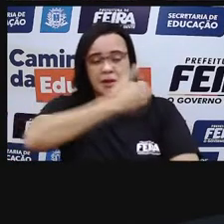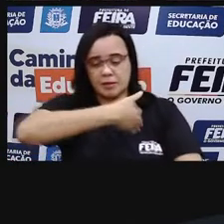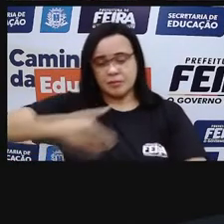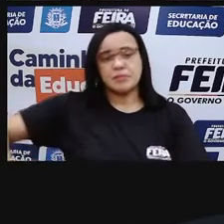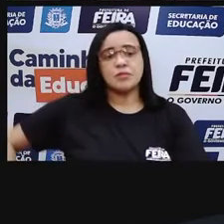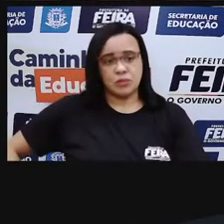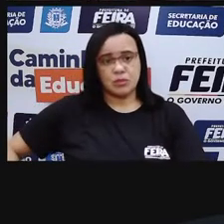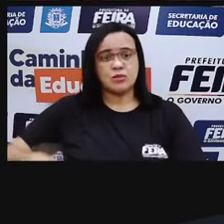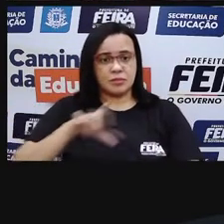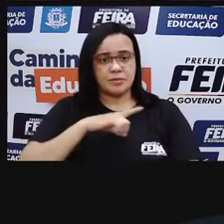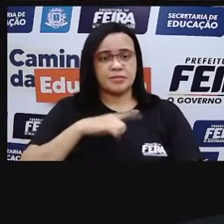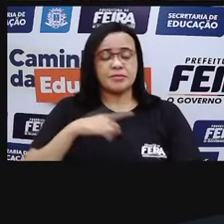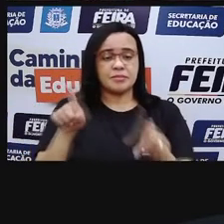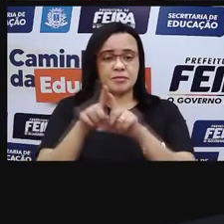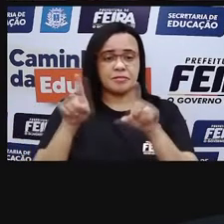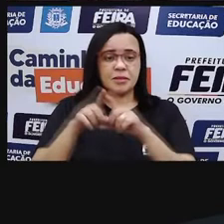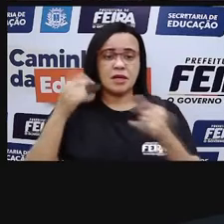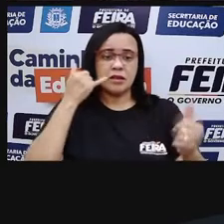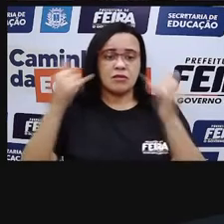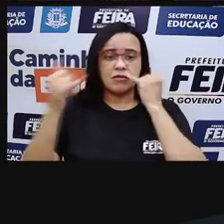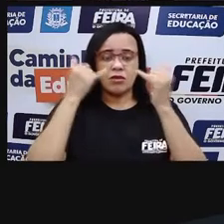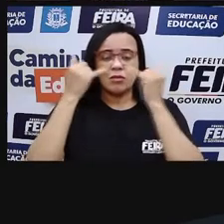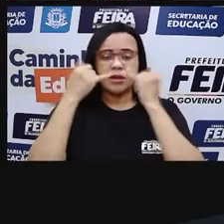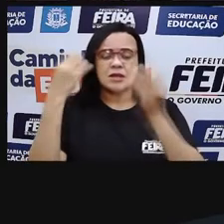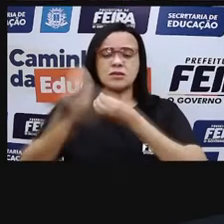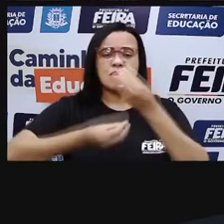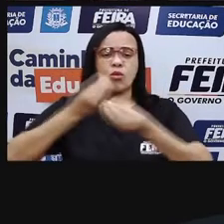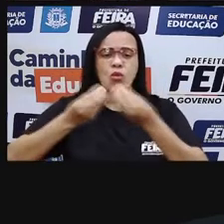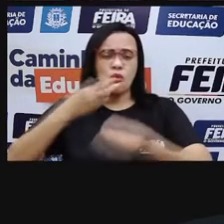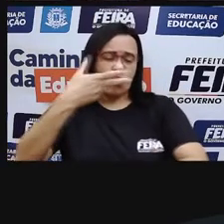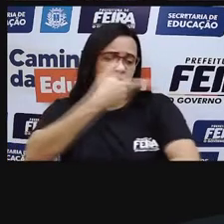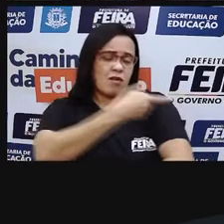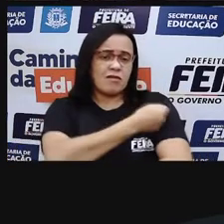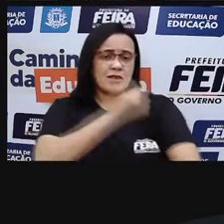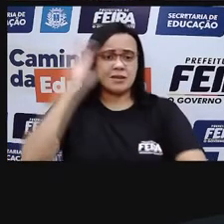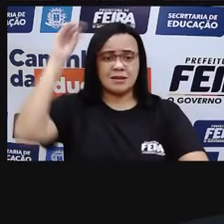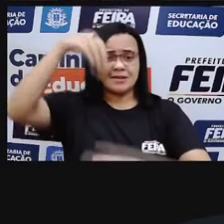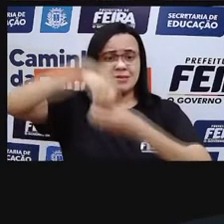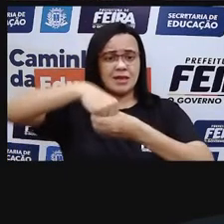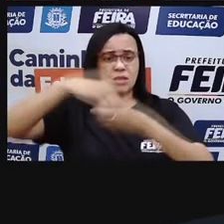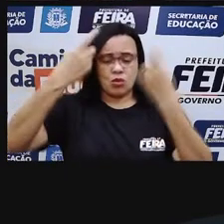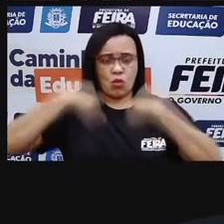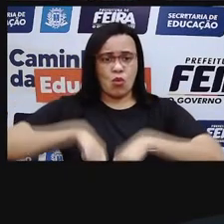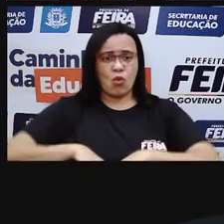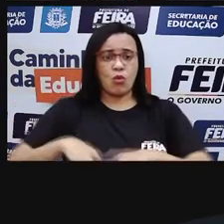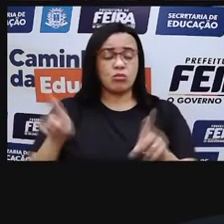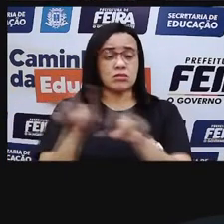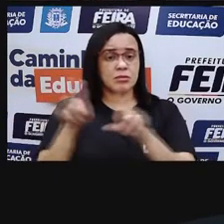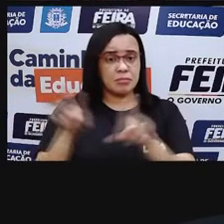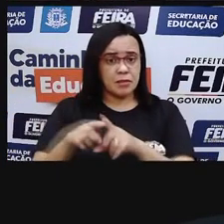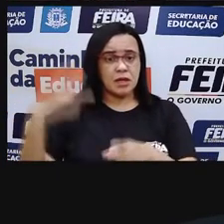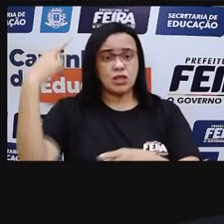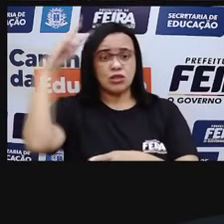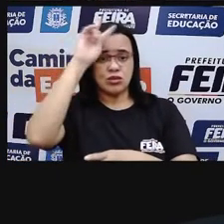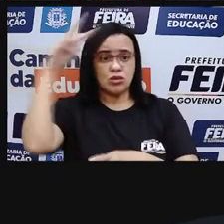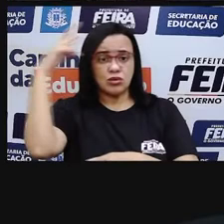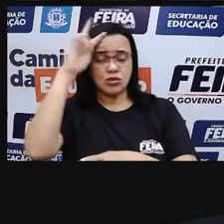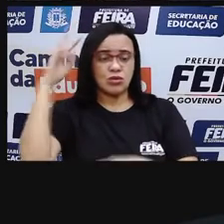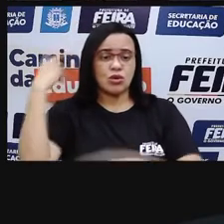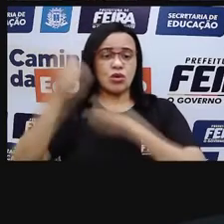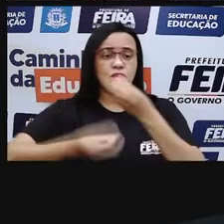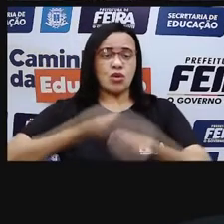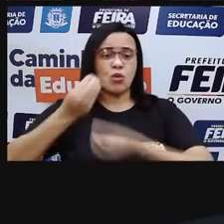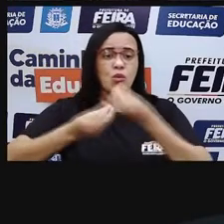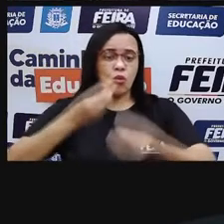em informações sobre a maneira como a vacina atua no organismo e o papel histórico da vacinação para a manutenção da